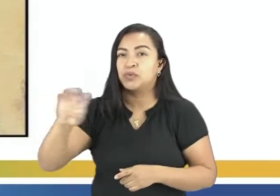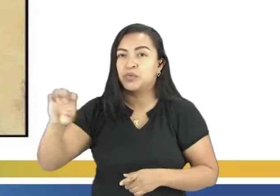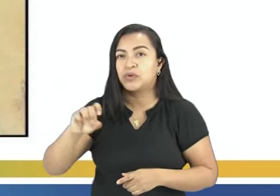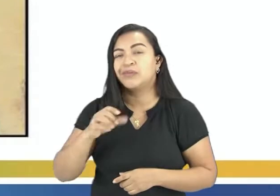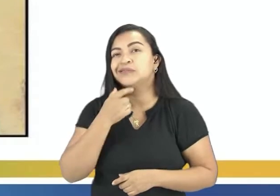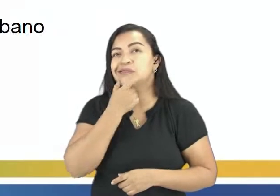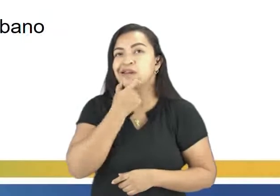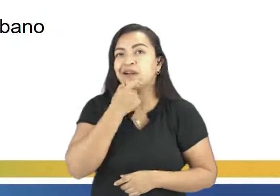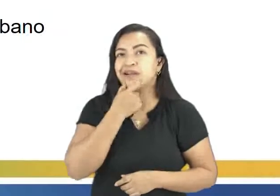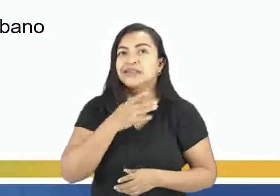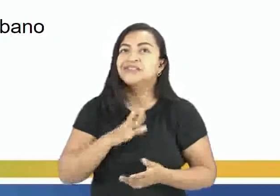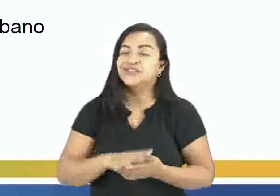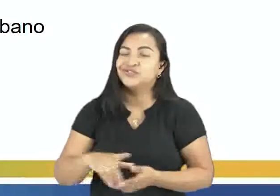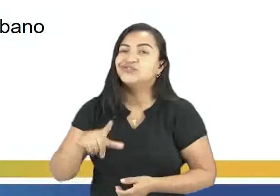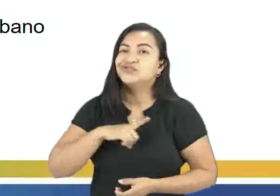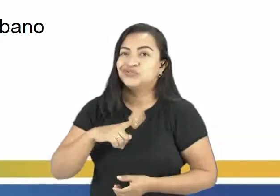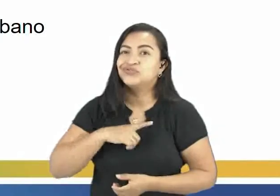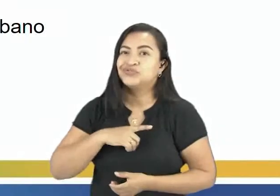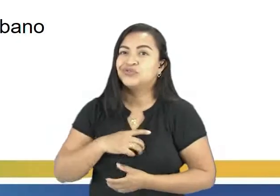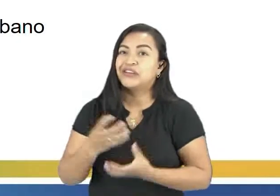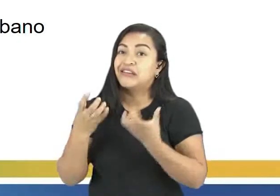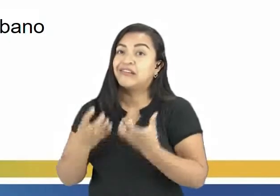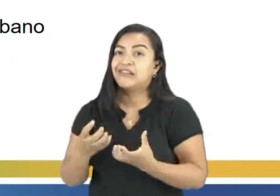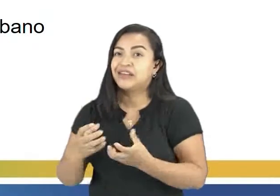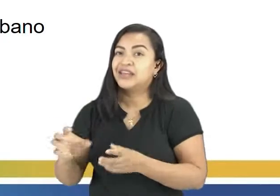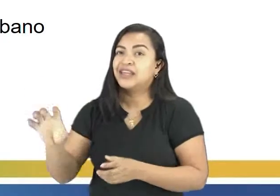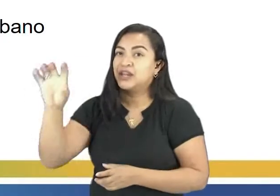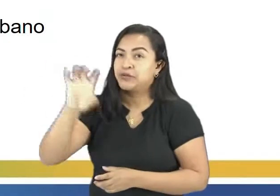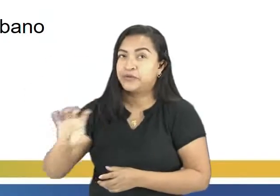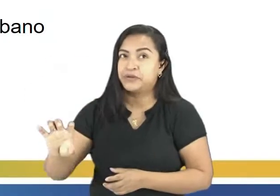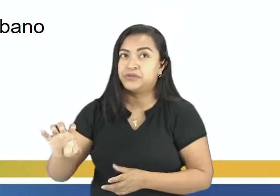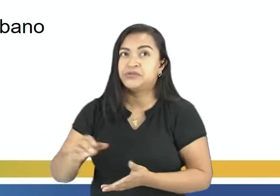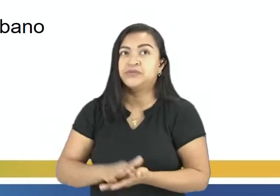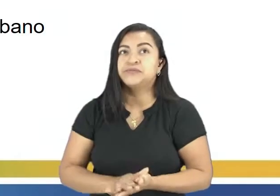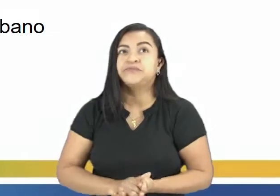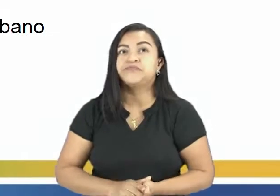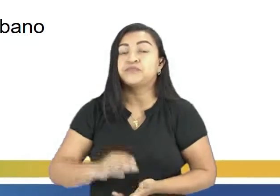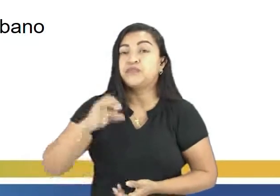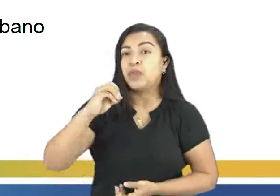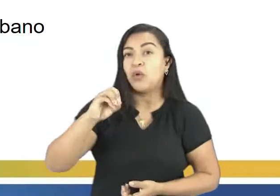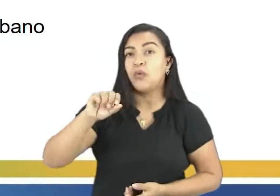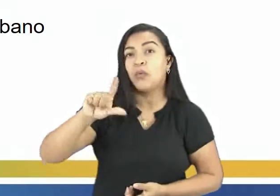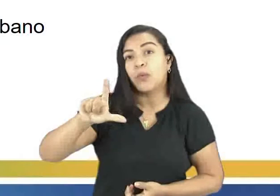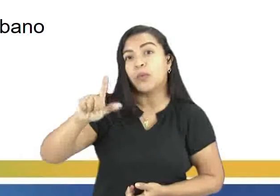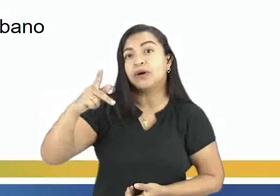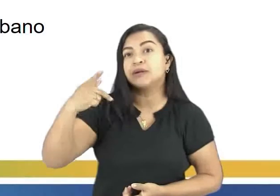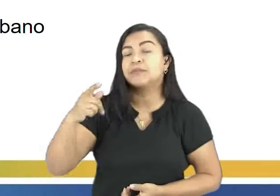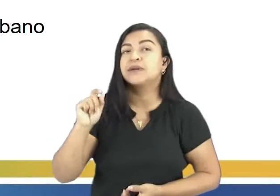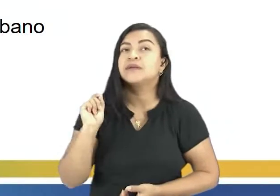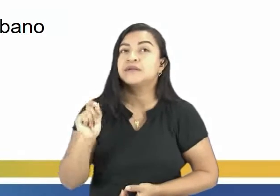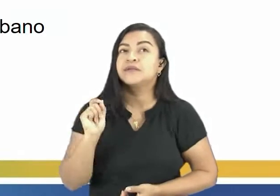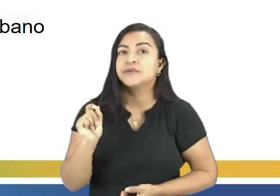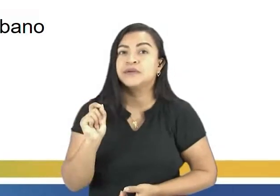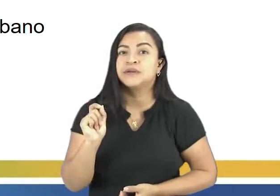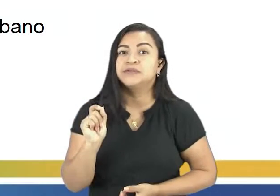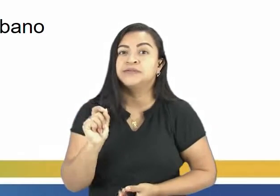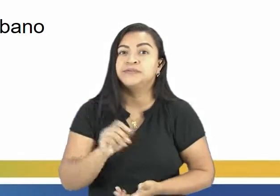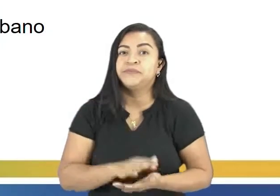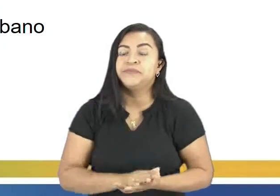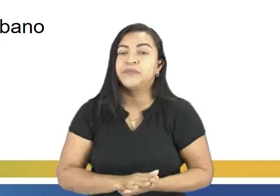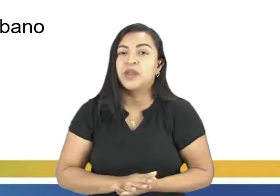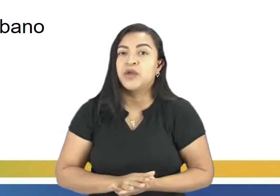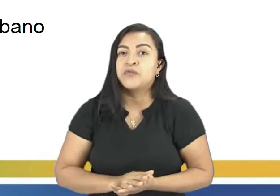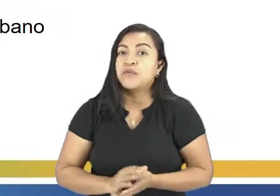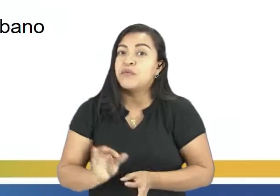na região. A reação da OLP, essa OLP foi criada também por um mecanismo de resistência